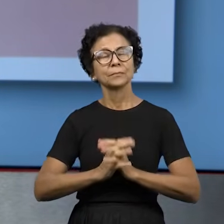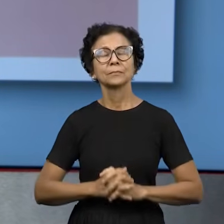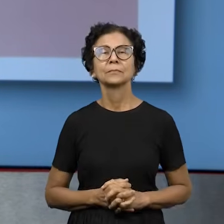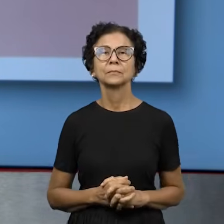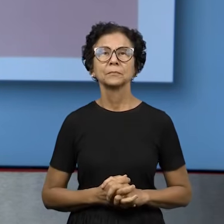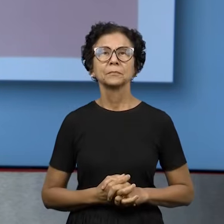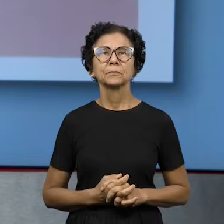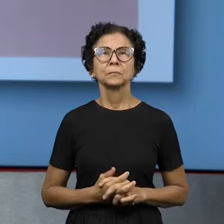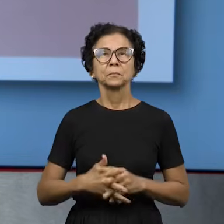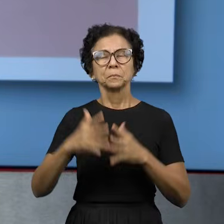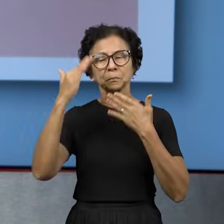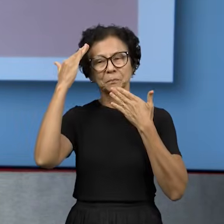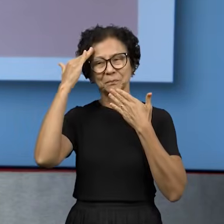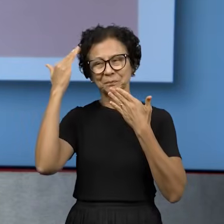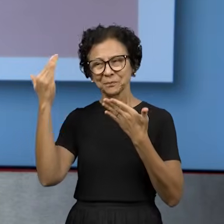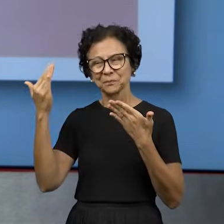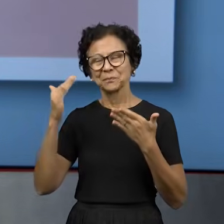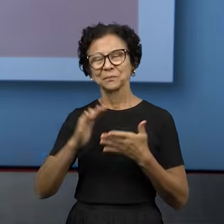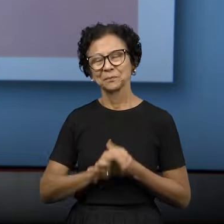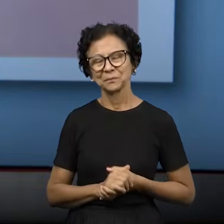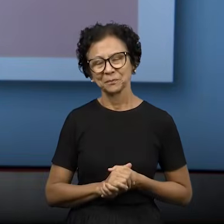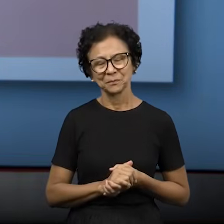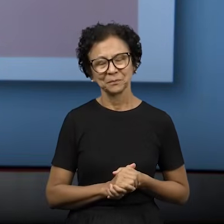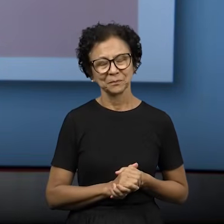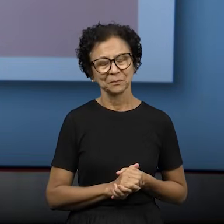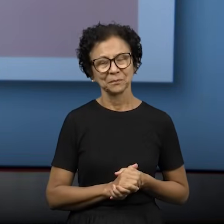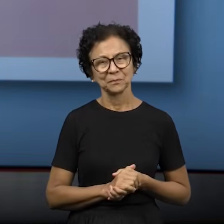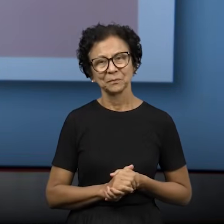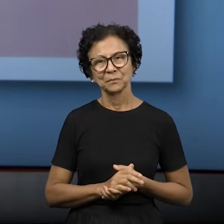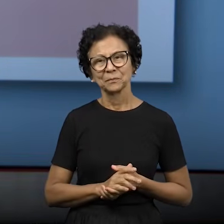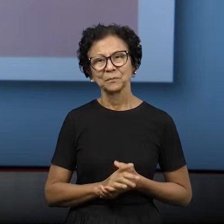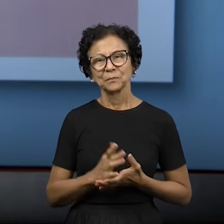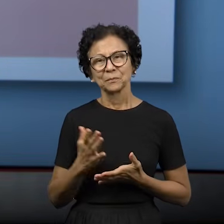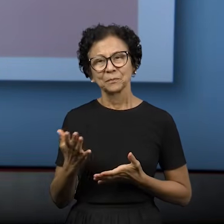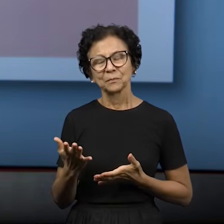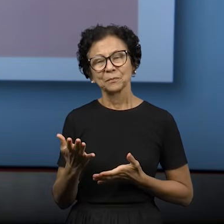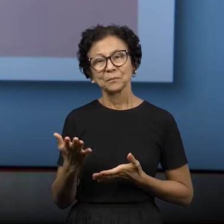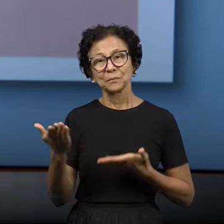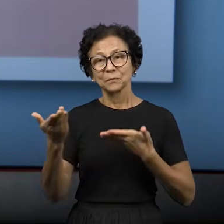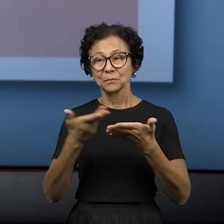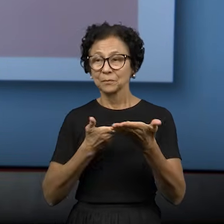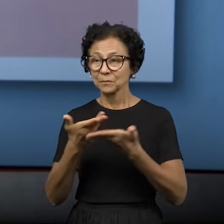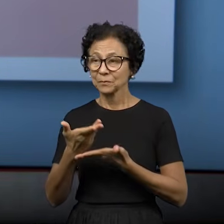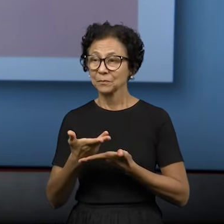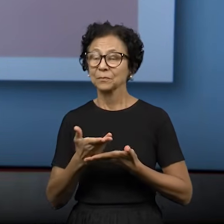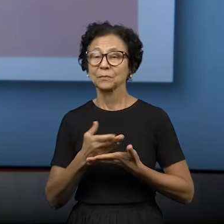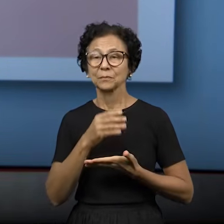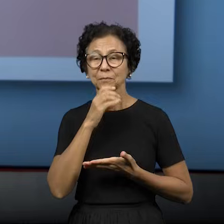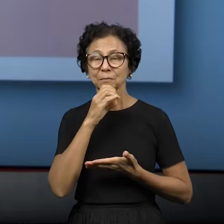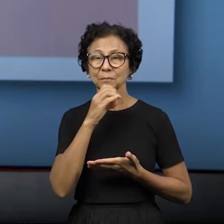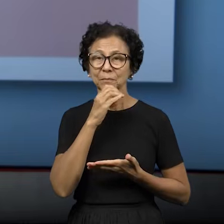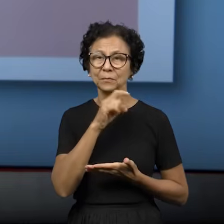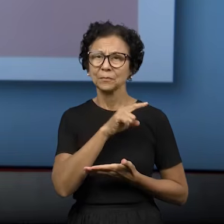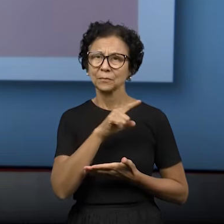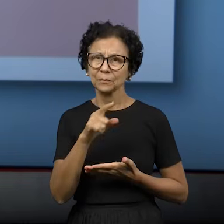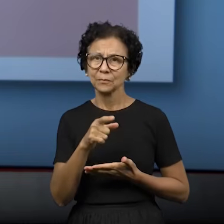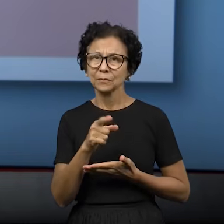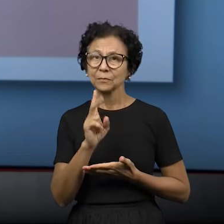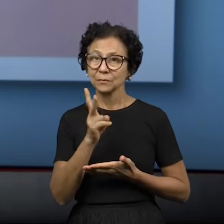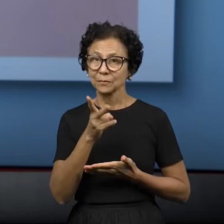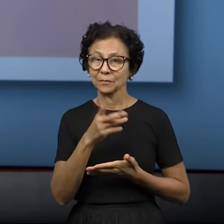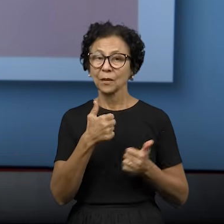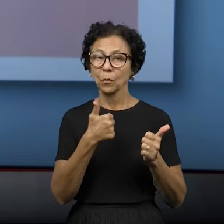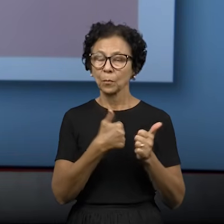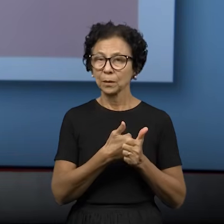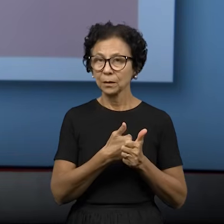Portanto, agradecemos mais uma vez a doutora Amin por compartilhar conosco e convidamos você a continuar acompanhando esta